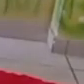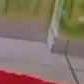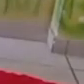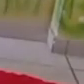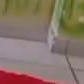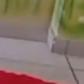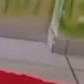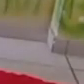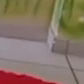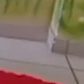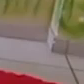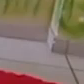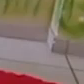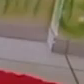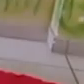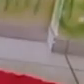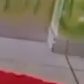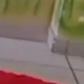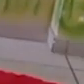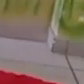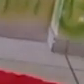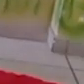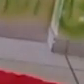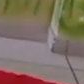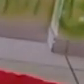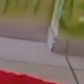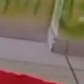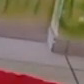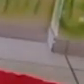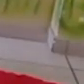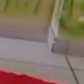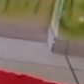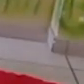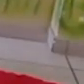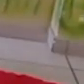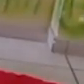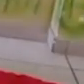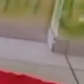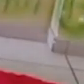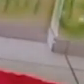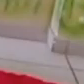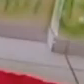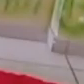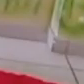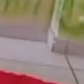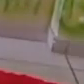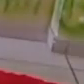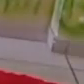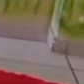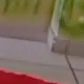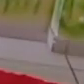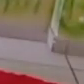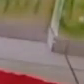testemunhava todo o fato, para endedurar e mandar para a prisão. O capataz